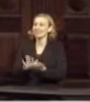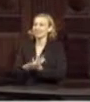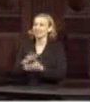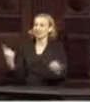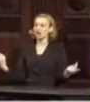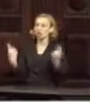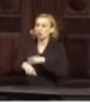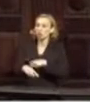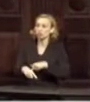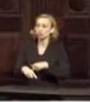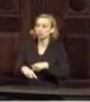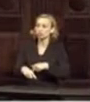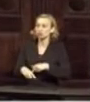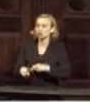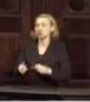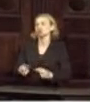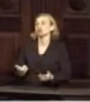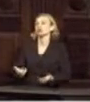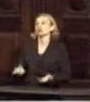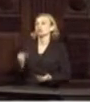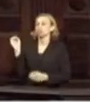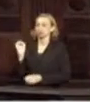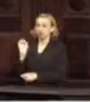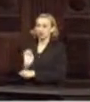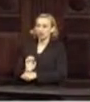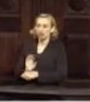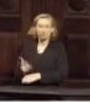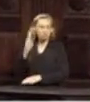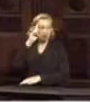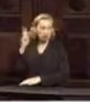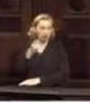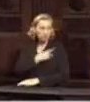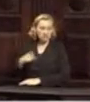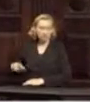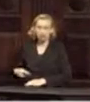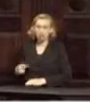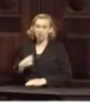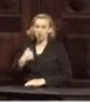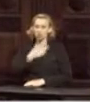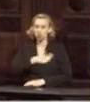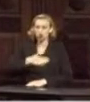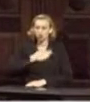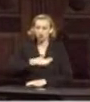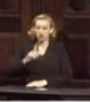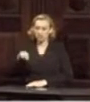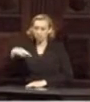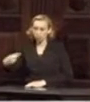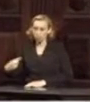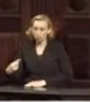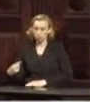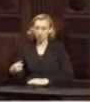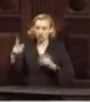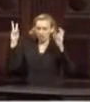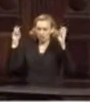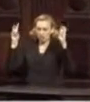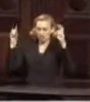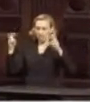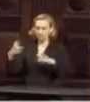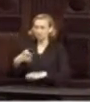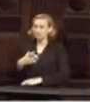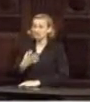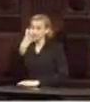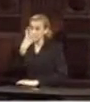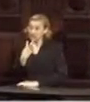apoio e nem o nosso reconhecimento. Senhora presidente, eu gostaria de, depois de tratar desse tema tão grave, tão